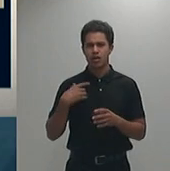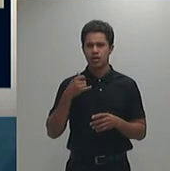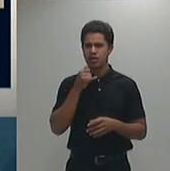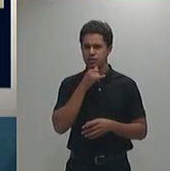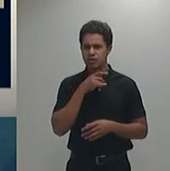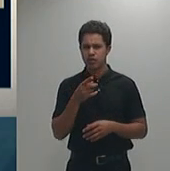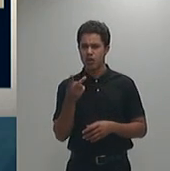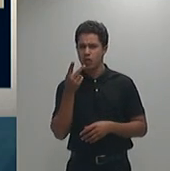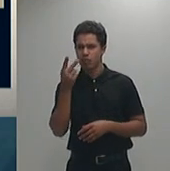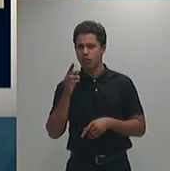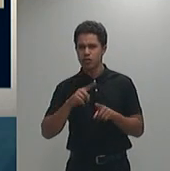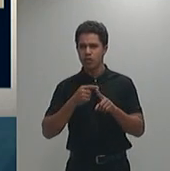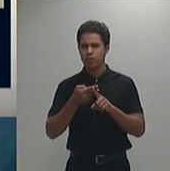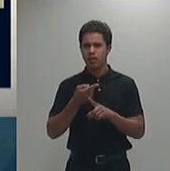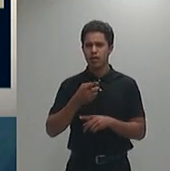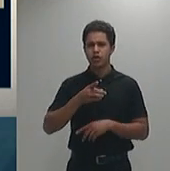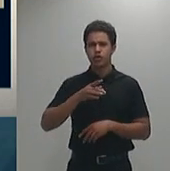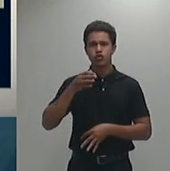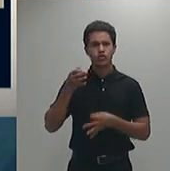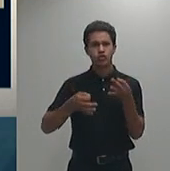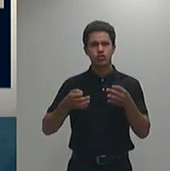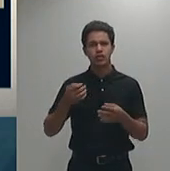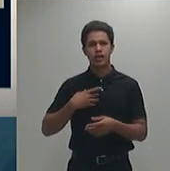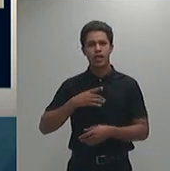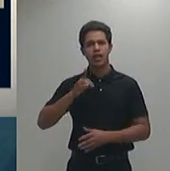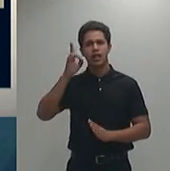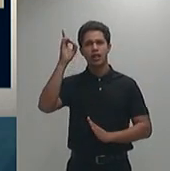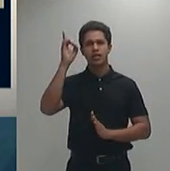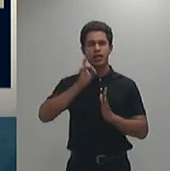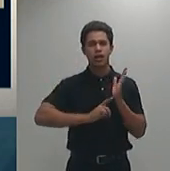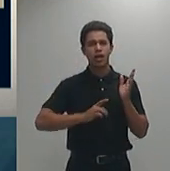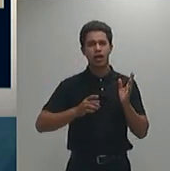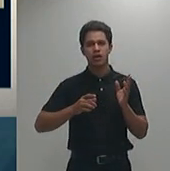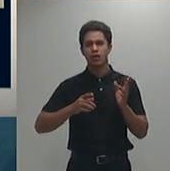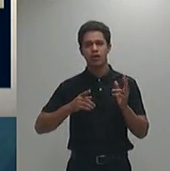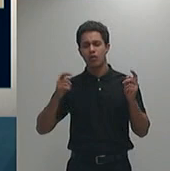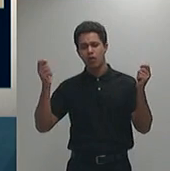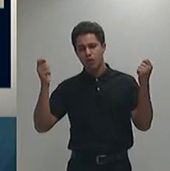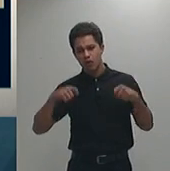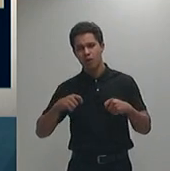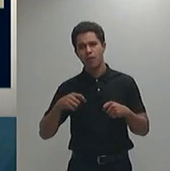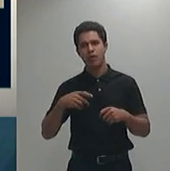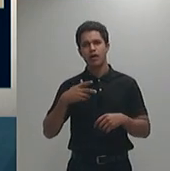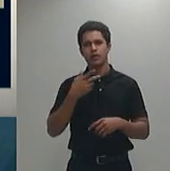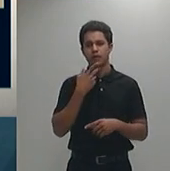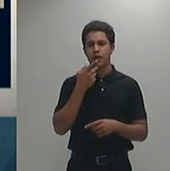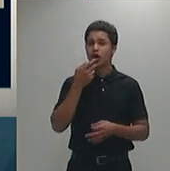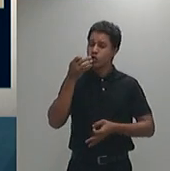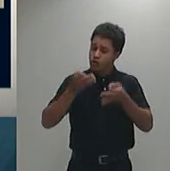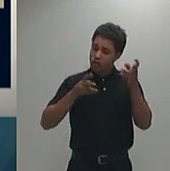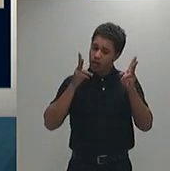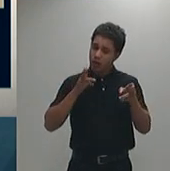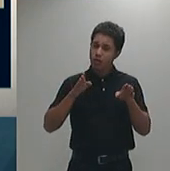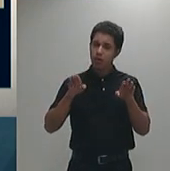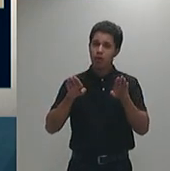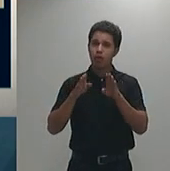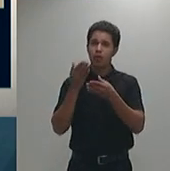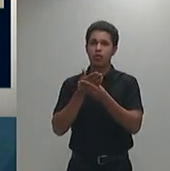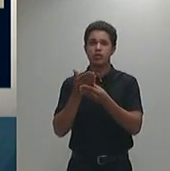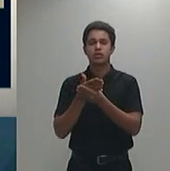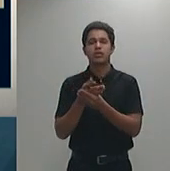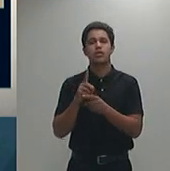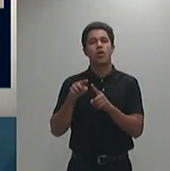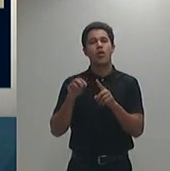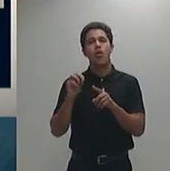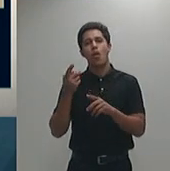espera diversa declaram-se simultaneamente competente para julgar a mesma causa mas também quando sobre o mesmo objeto dois ou mais órgãos